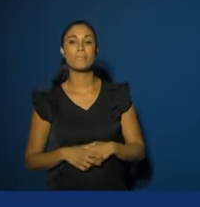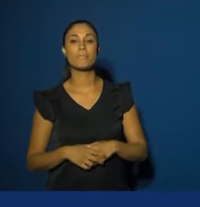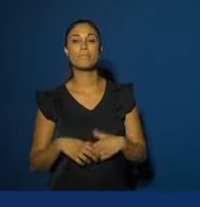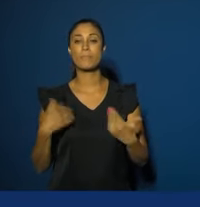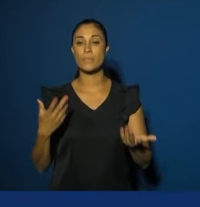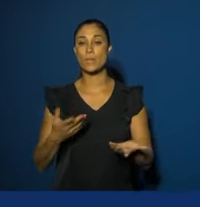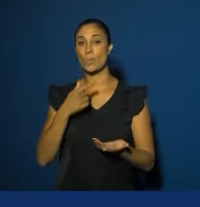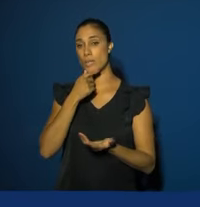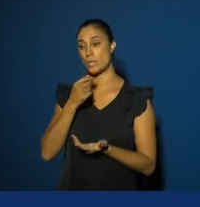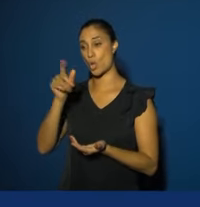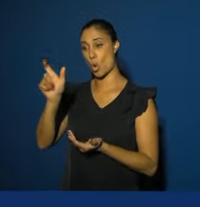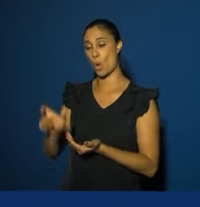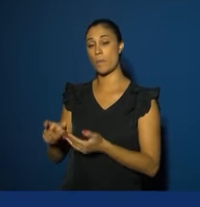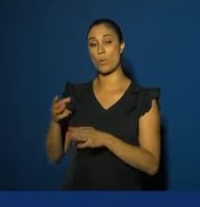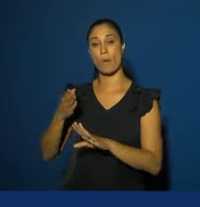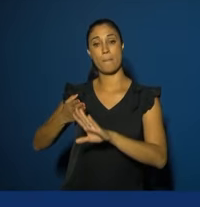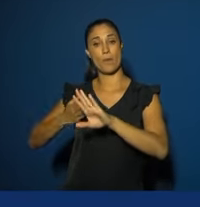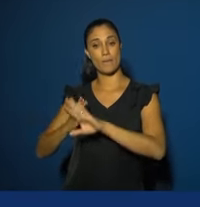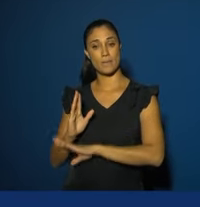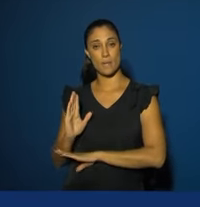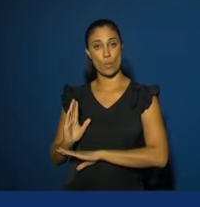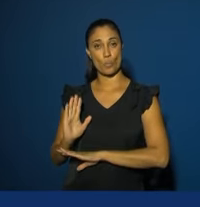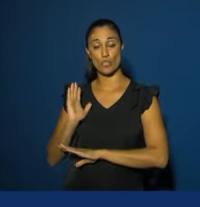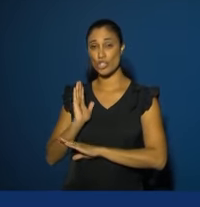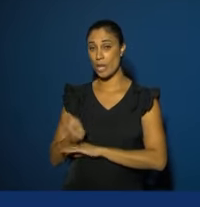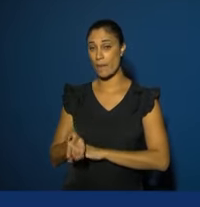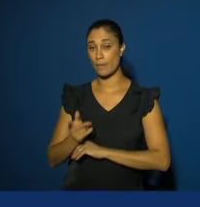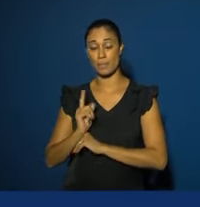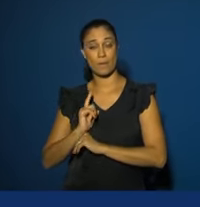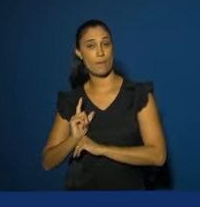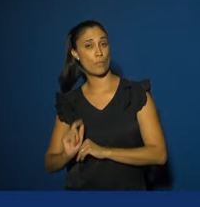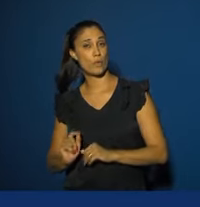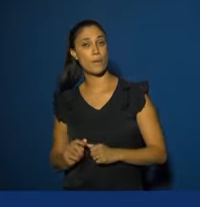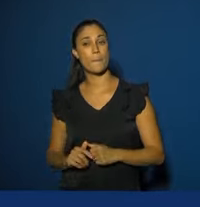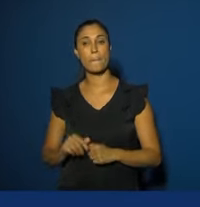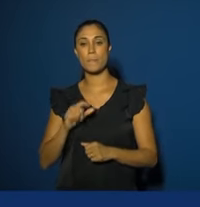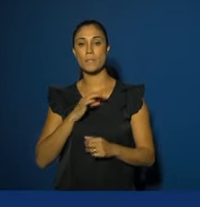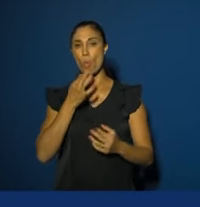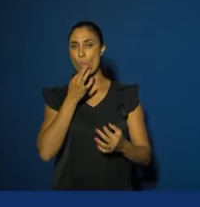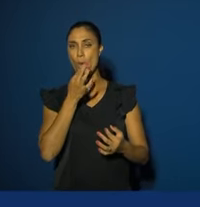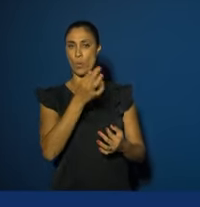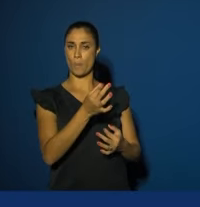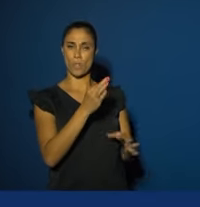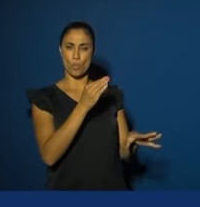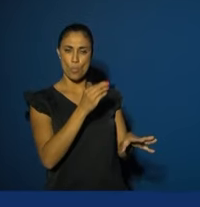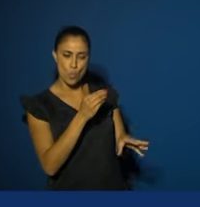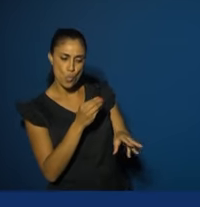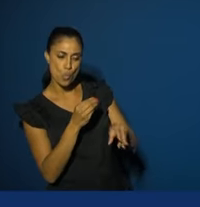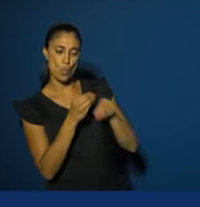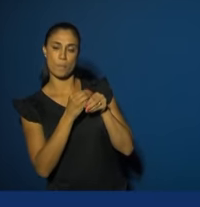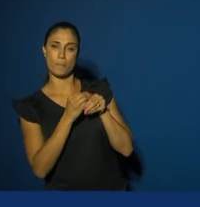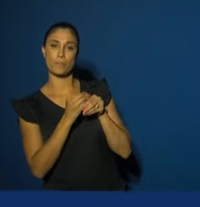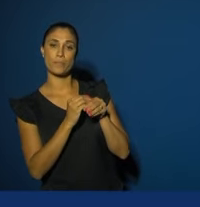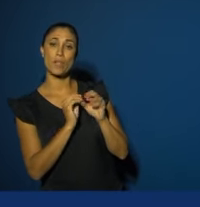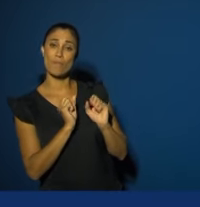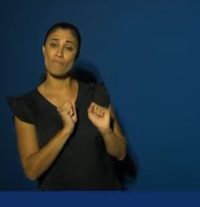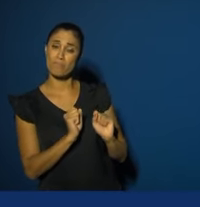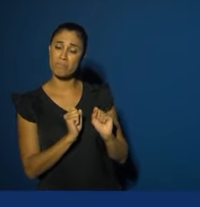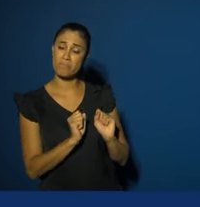cara com a aprovação do Marco a gente teve um um argumento um conjunto de argumento